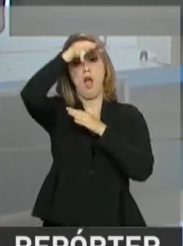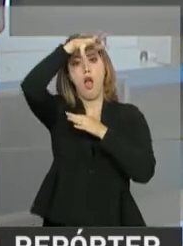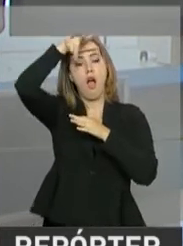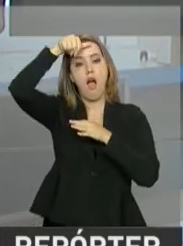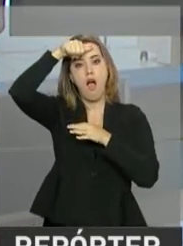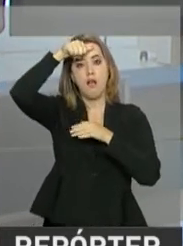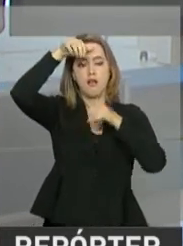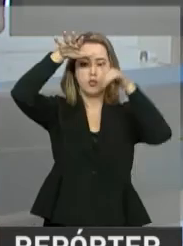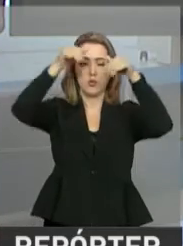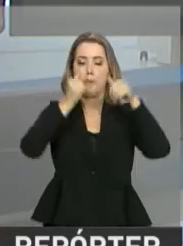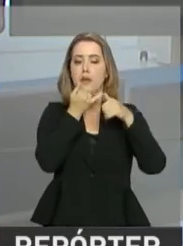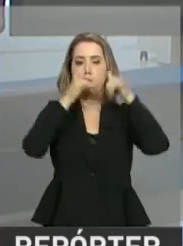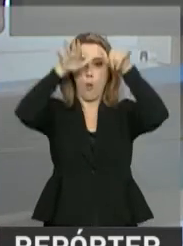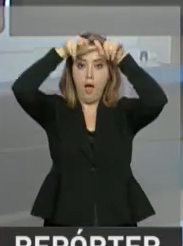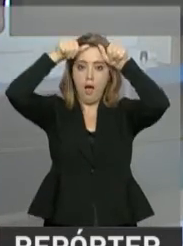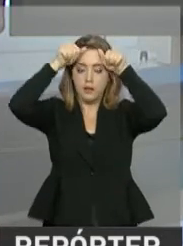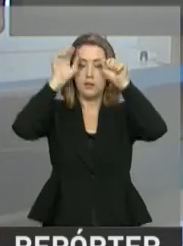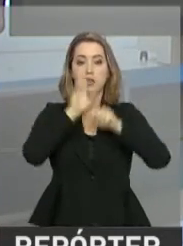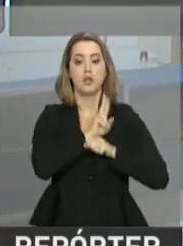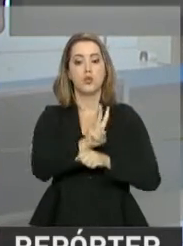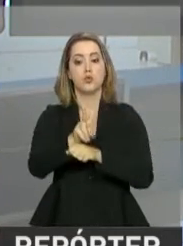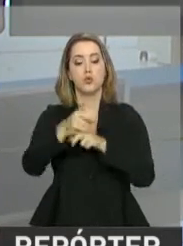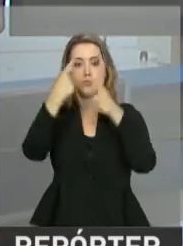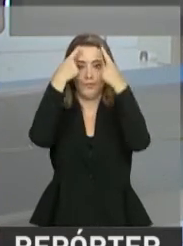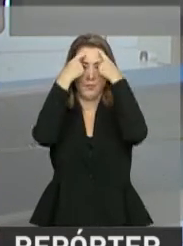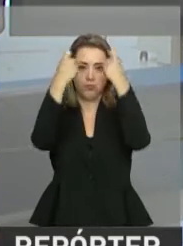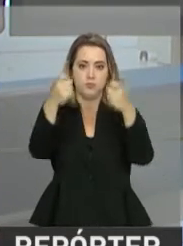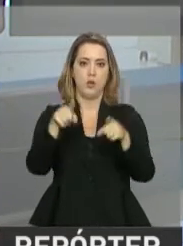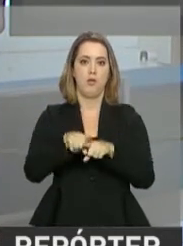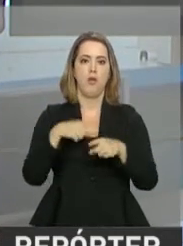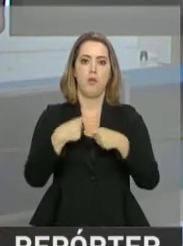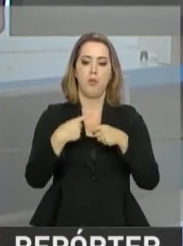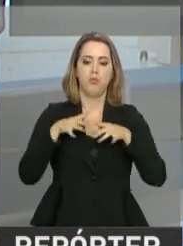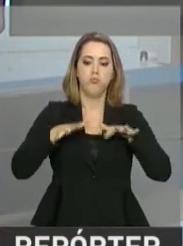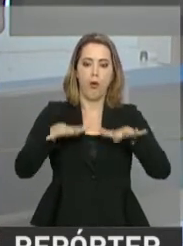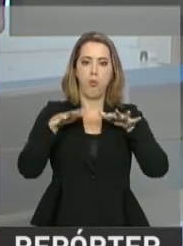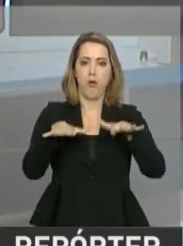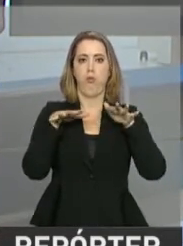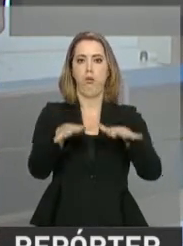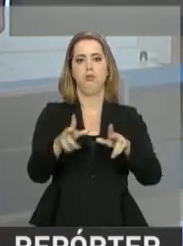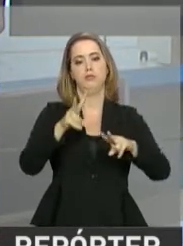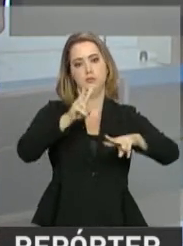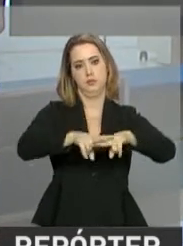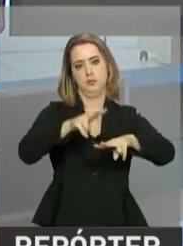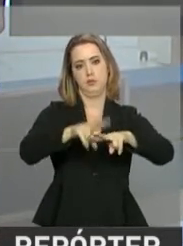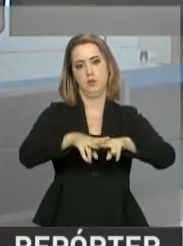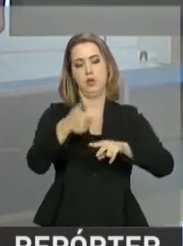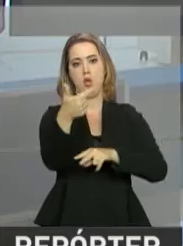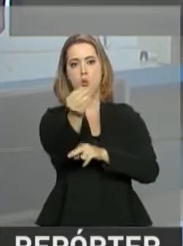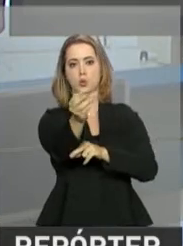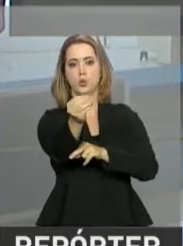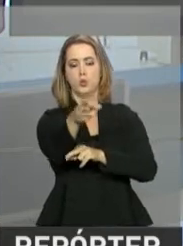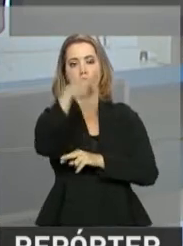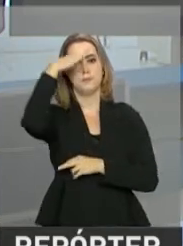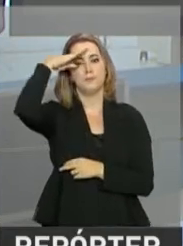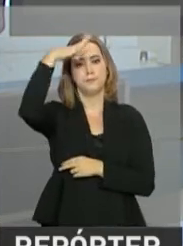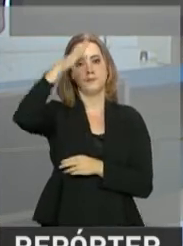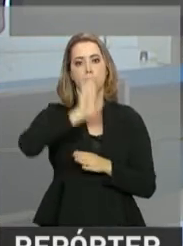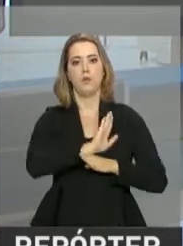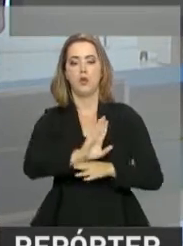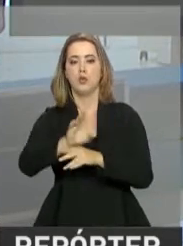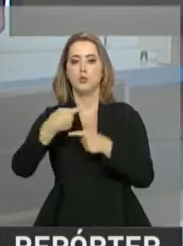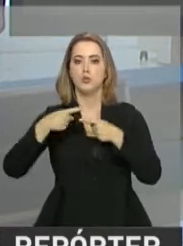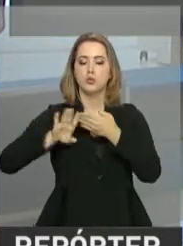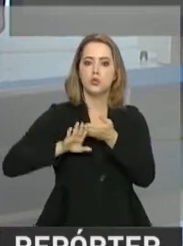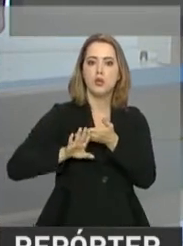terrestre feito pelo governo do estado veio após a rebelião de detentos na unidade prisional 4 200 militares vão atuar no combate a